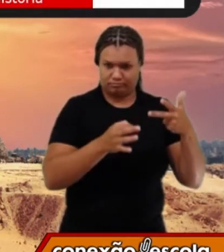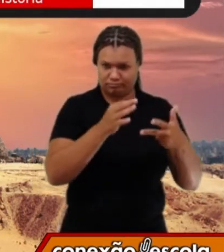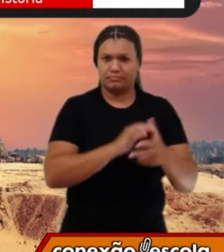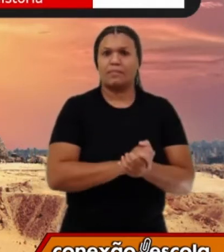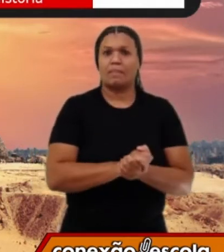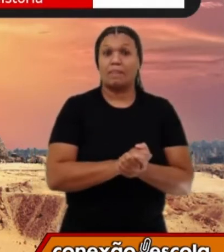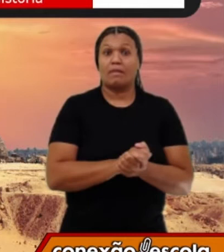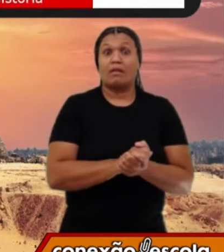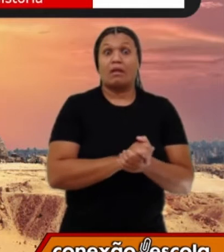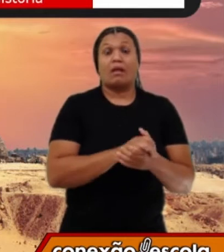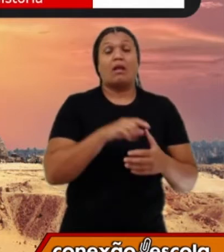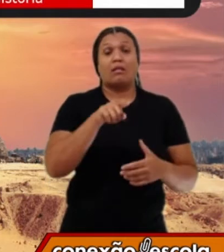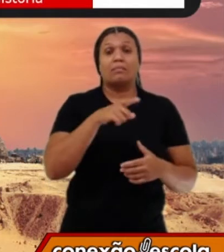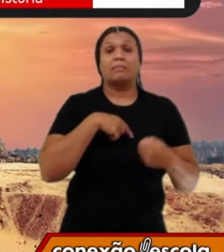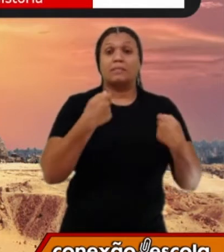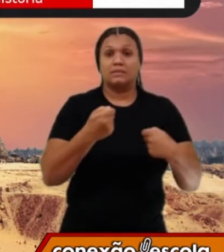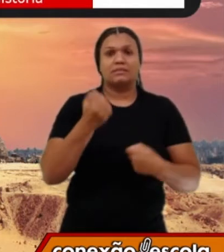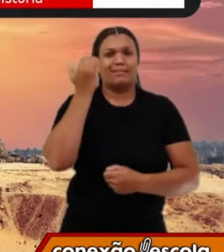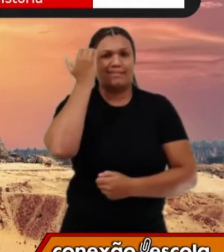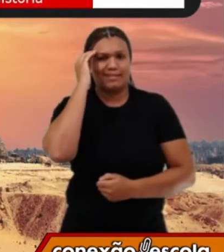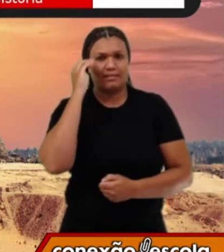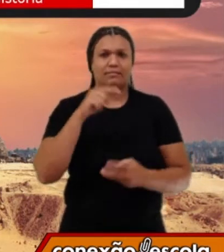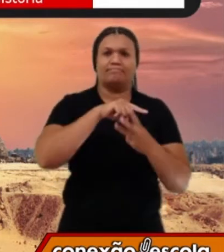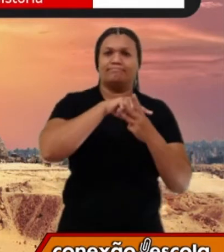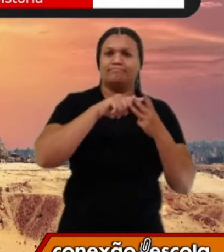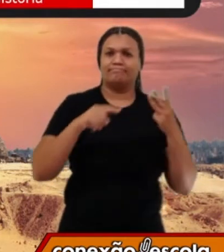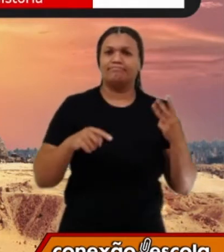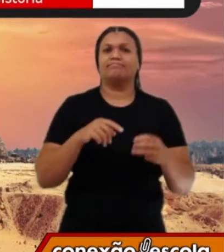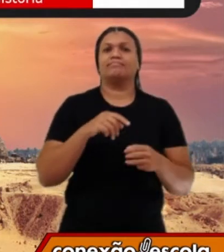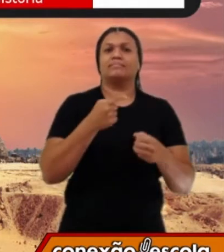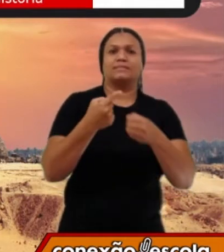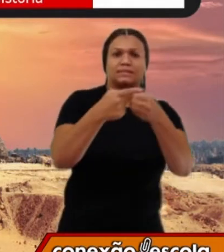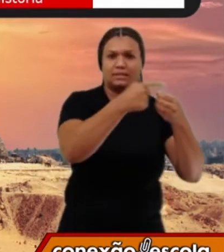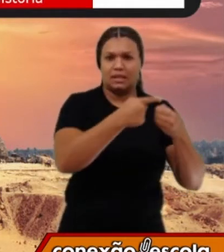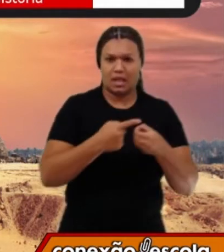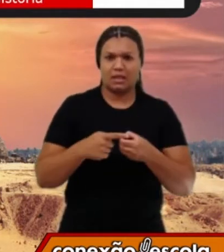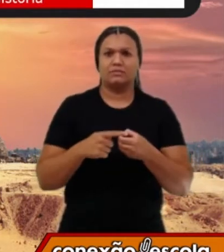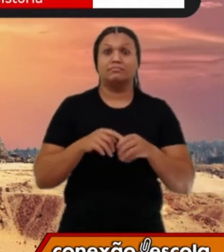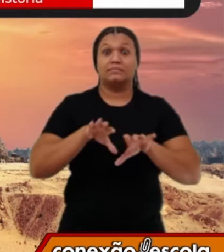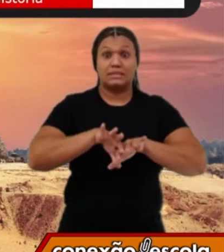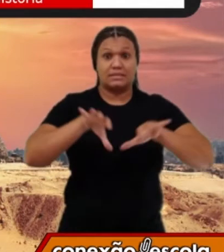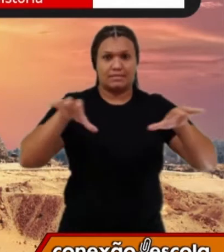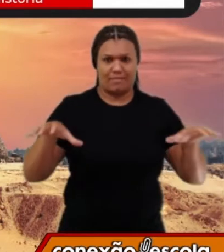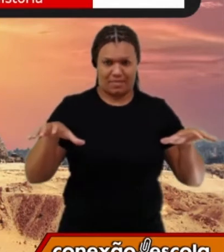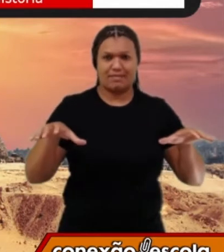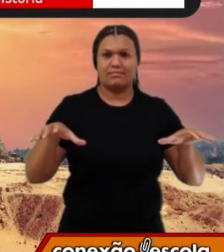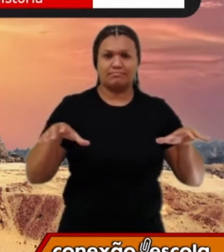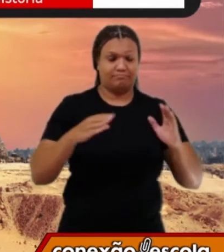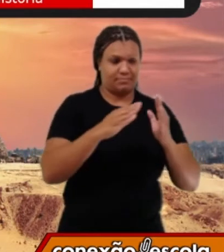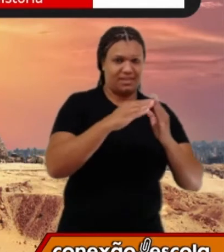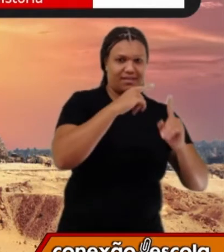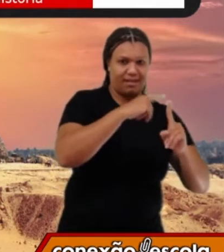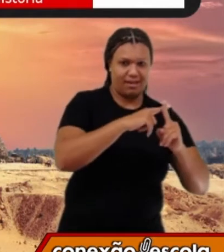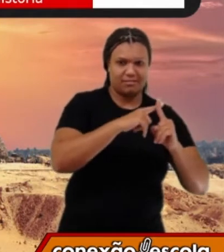que ressaltar a laicidade do Estado, ou seja, a separação entre Igreja e Estado. Nós